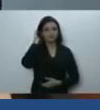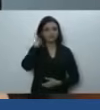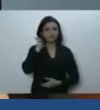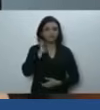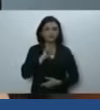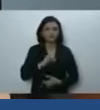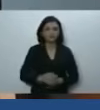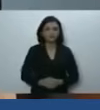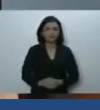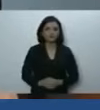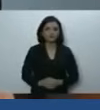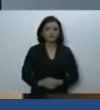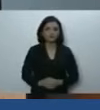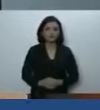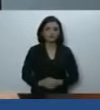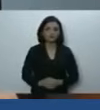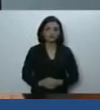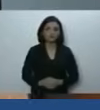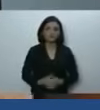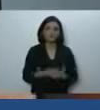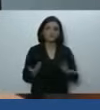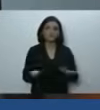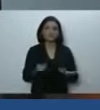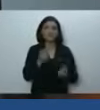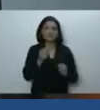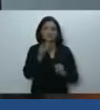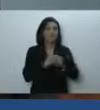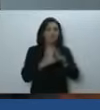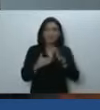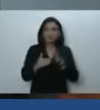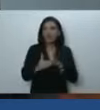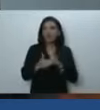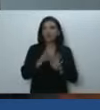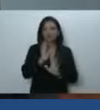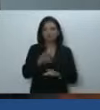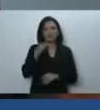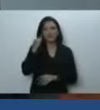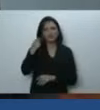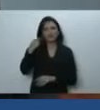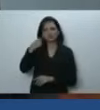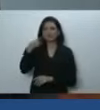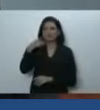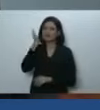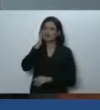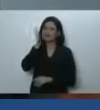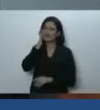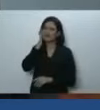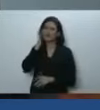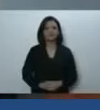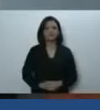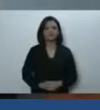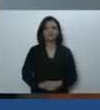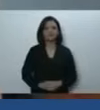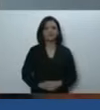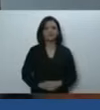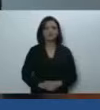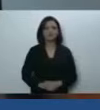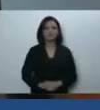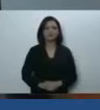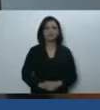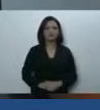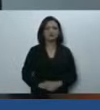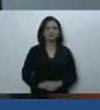reconhecer o brilhante trabalho da defesa. Eu acho que faço na pessoa